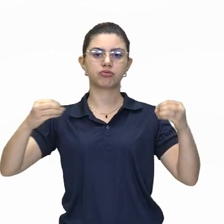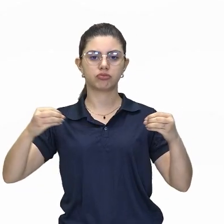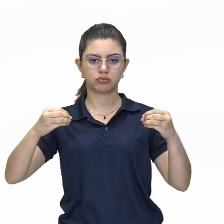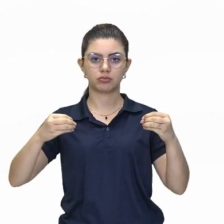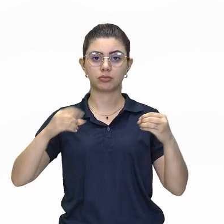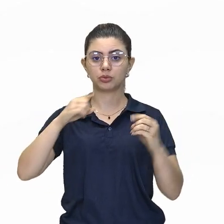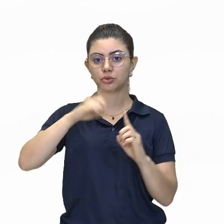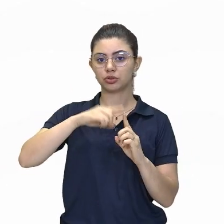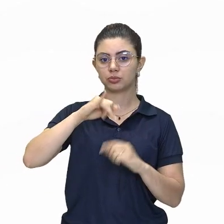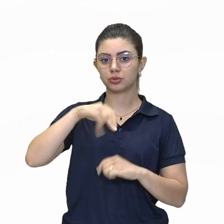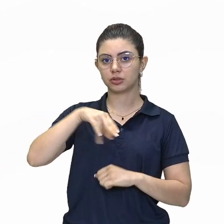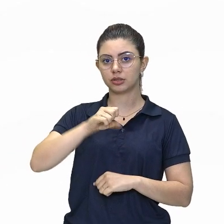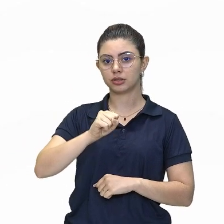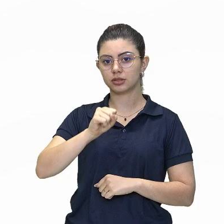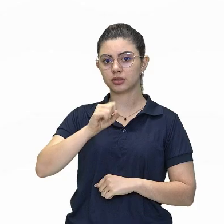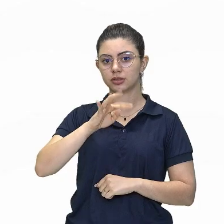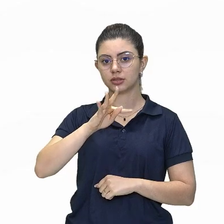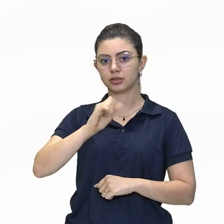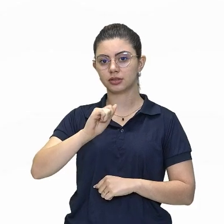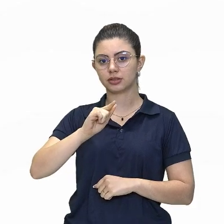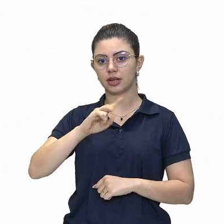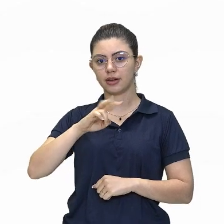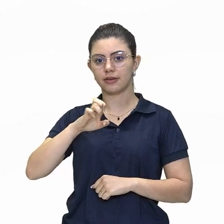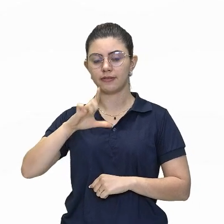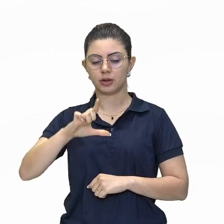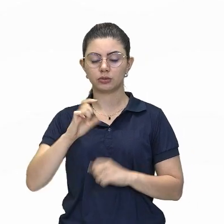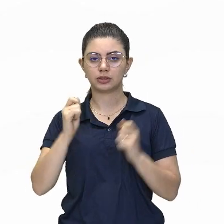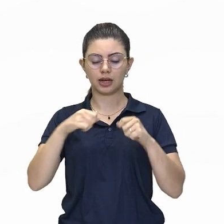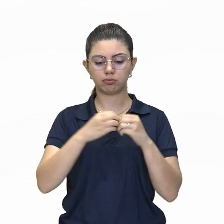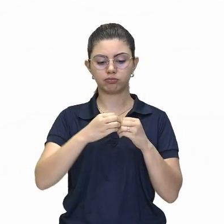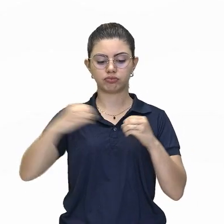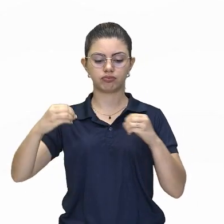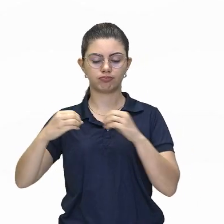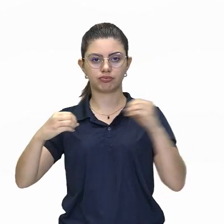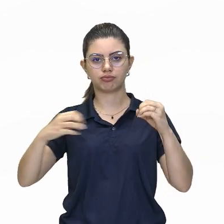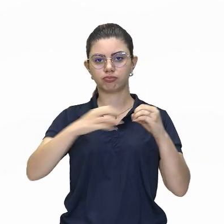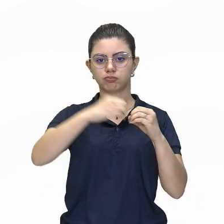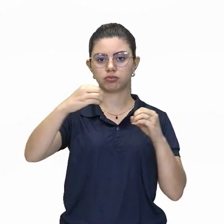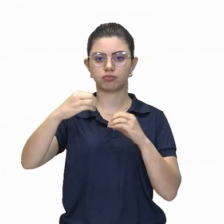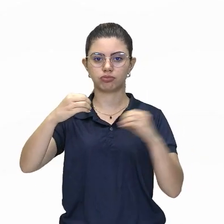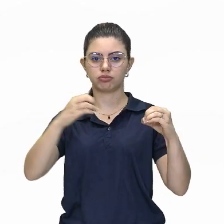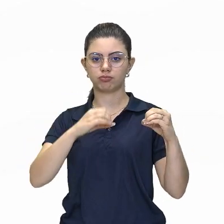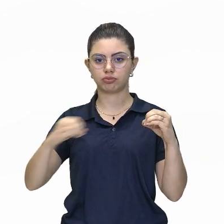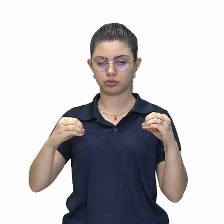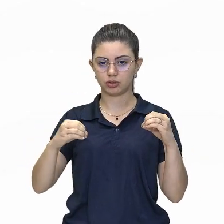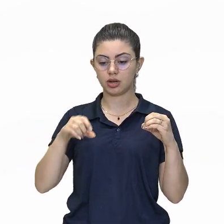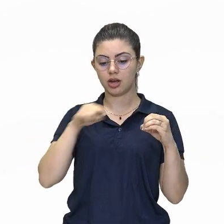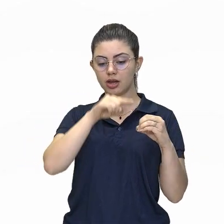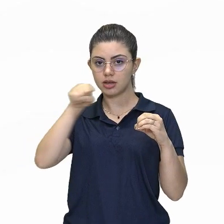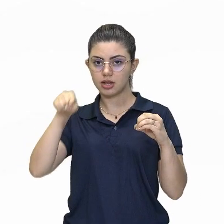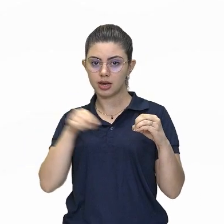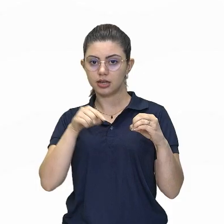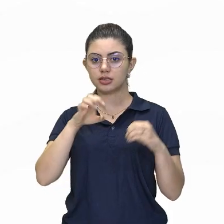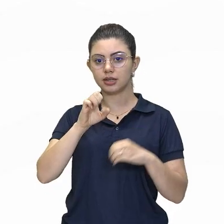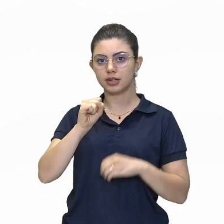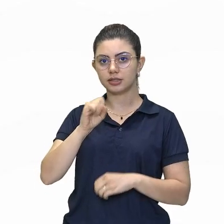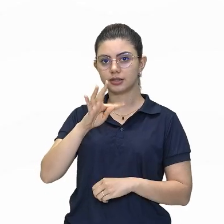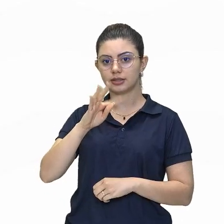outros núcleos mais estáveis. Esse processo foi descoberto em